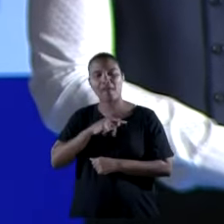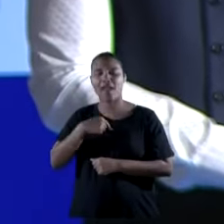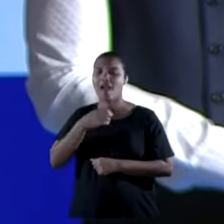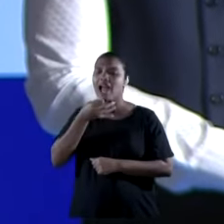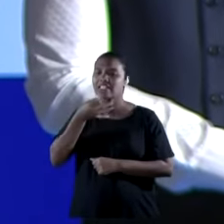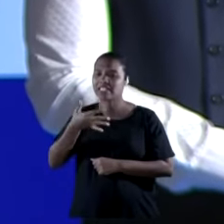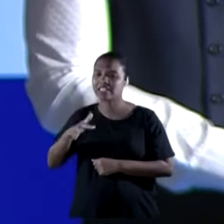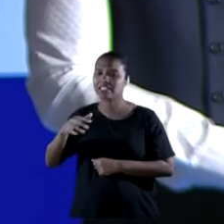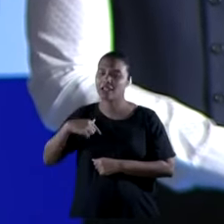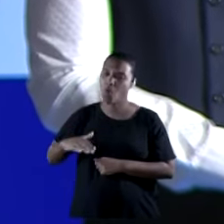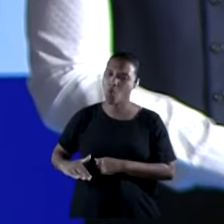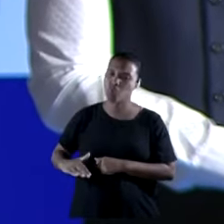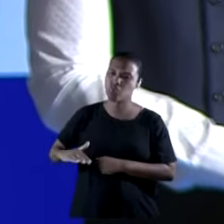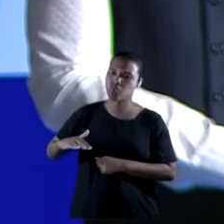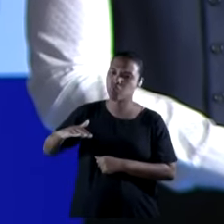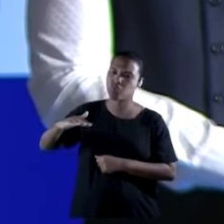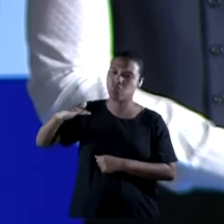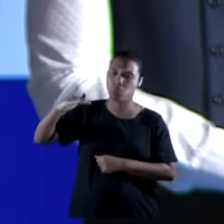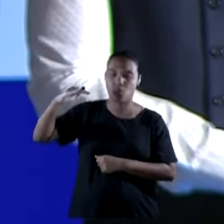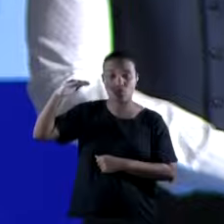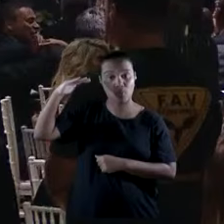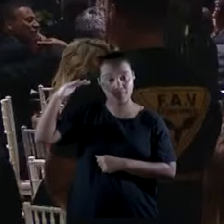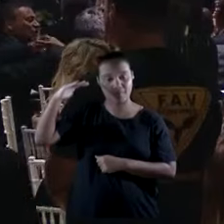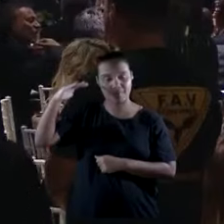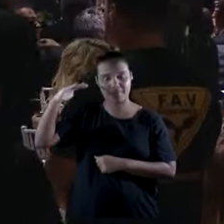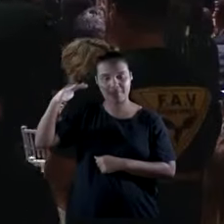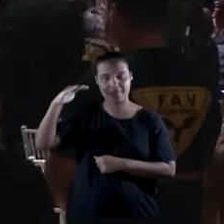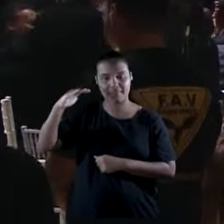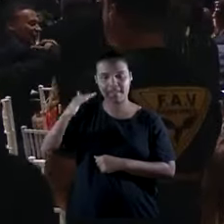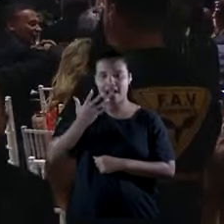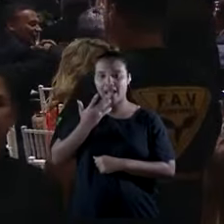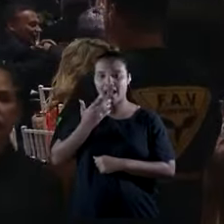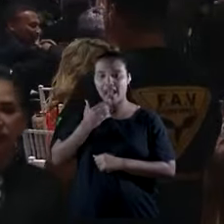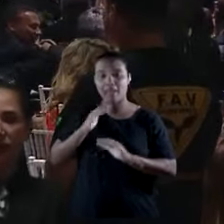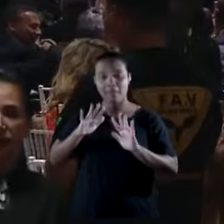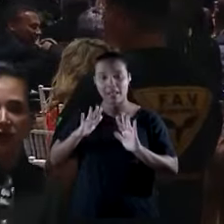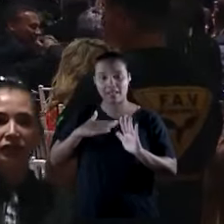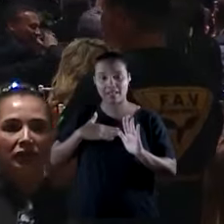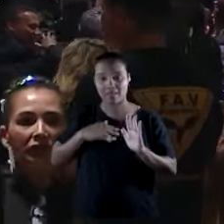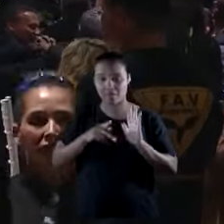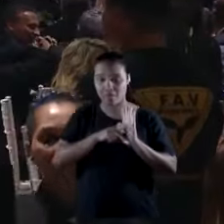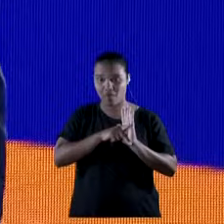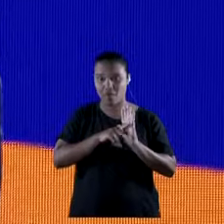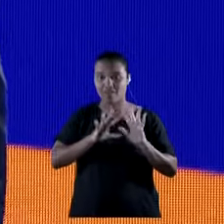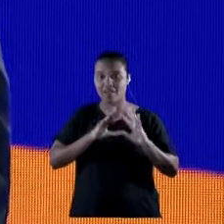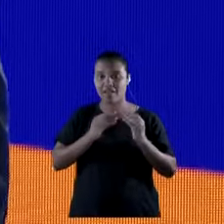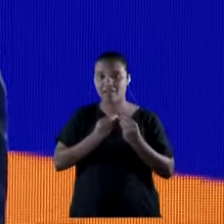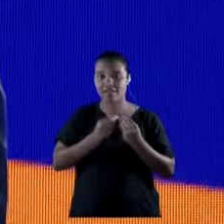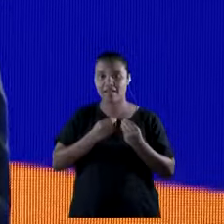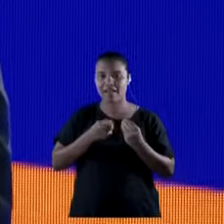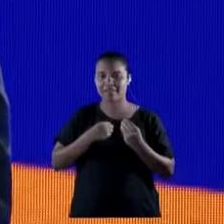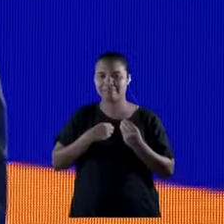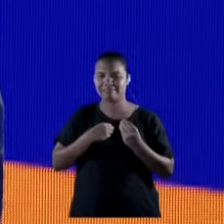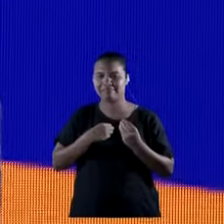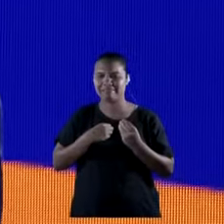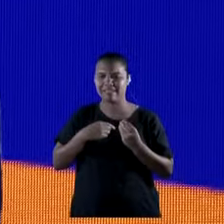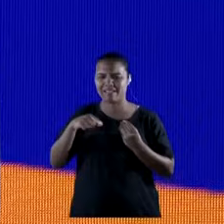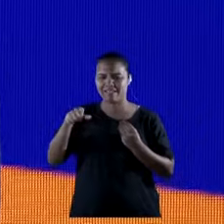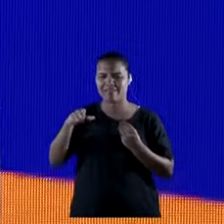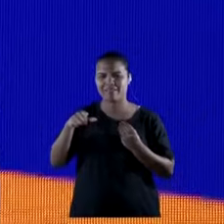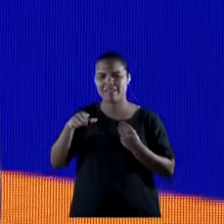moleque, mas na minha família... Tem uma pessoa comemorando no